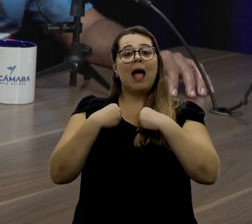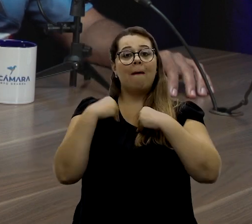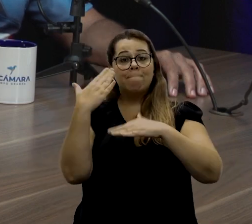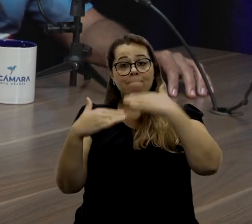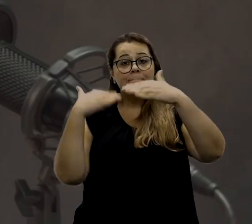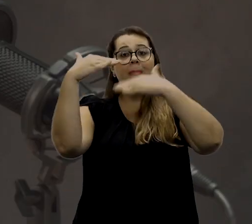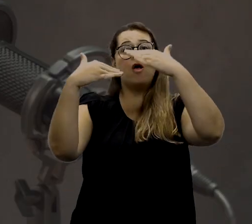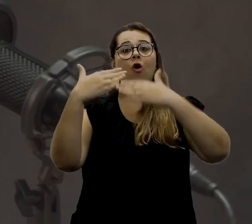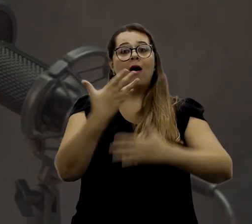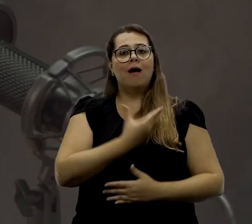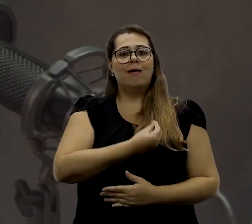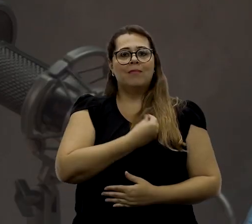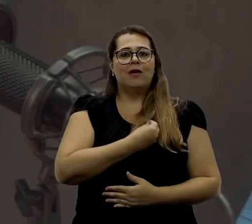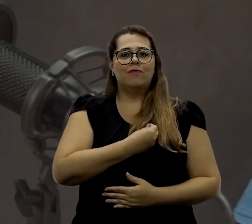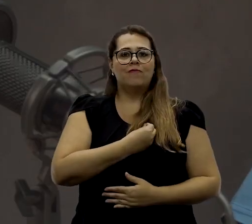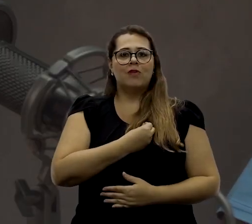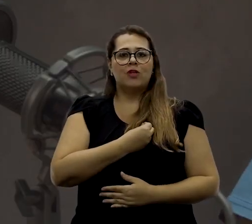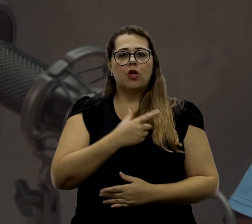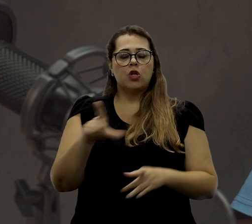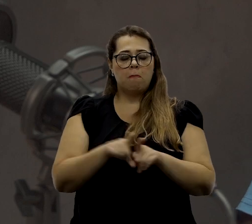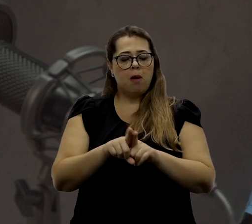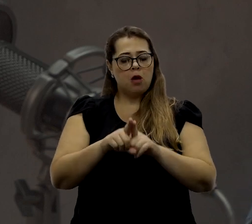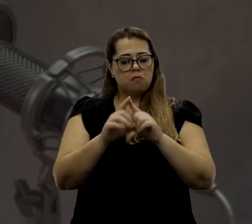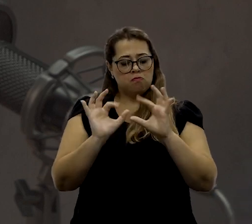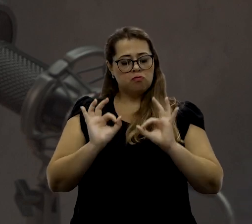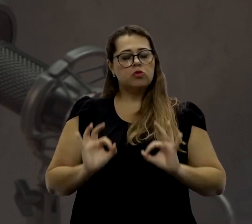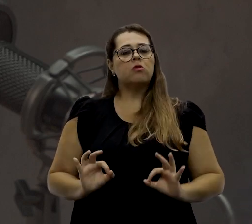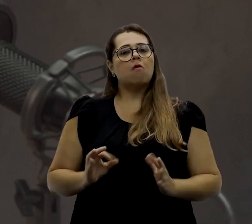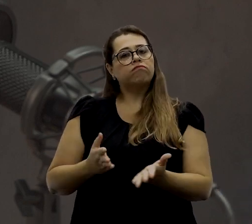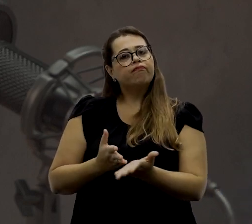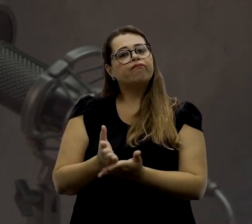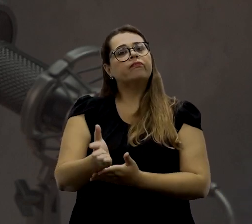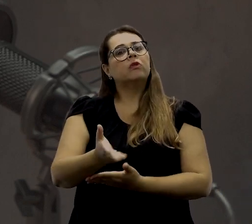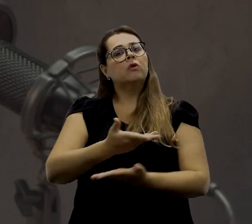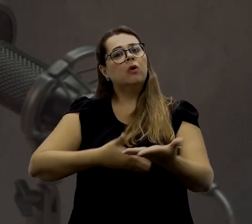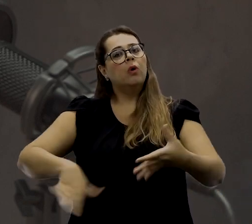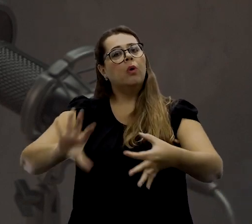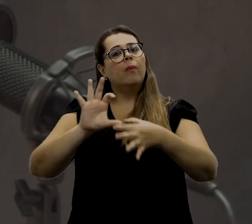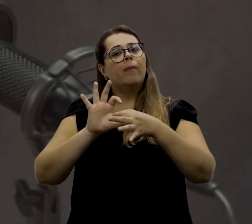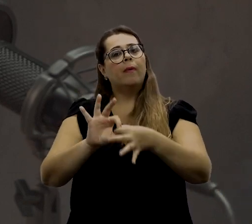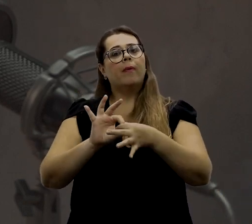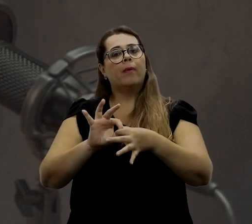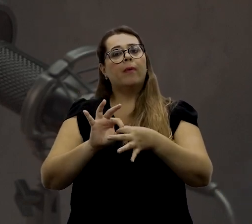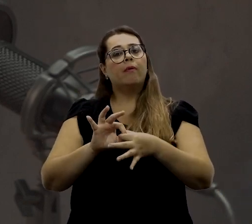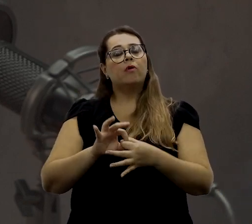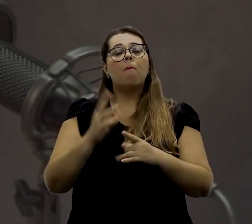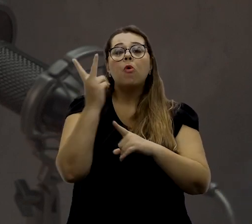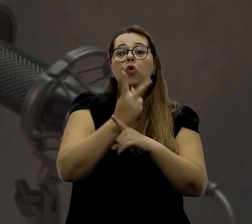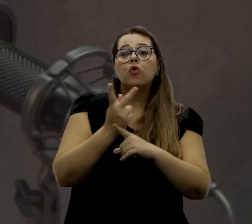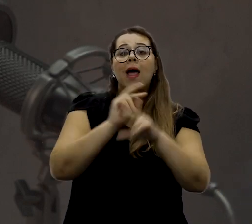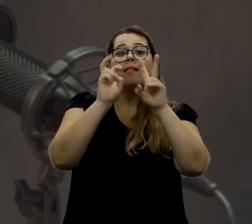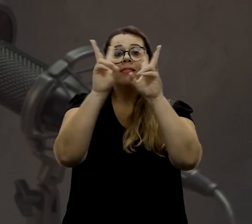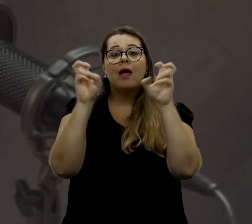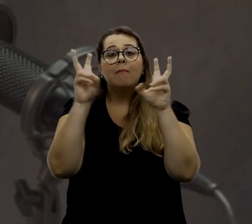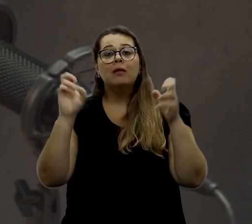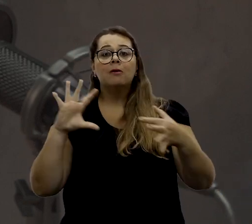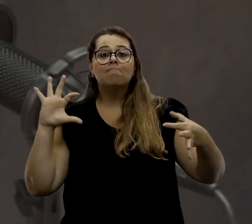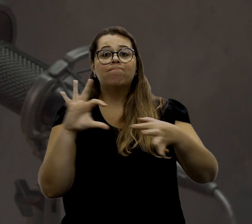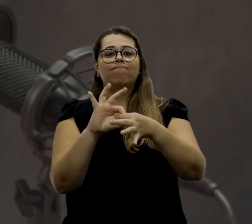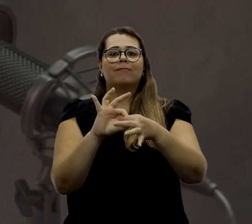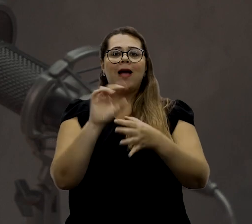procurar melhorar, procurar se disciplinar, procurar se envolver, procurar apostar naquilo. Quer